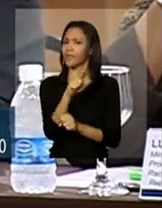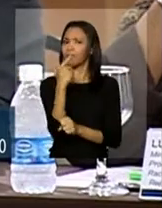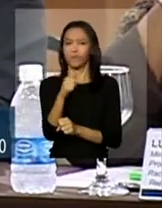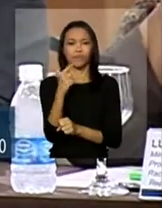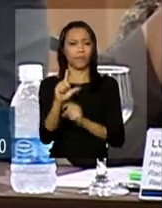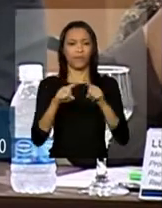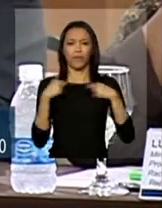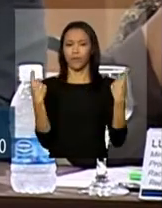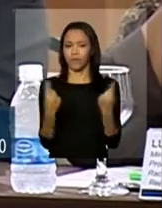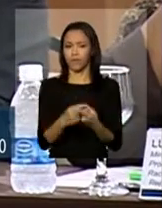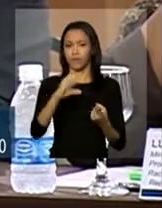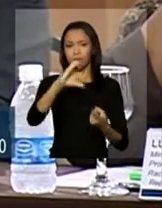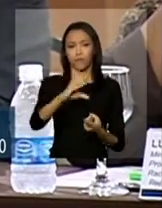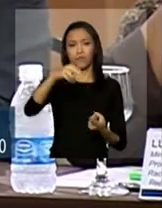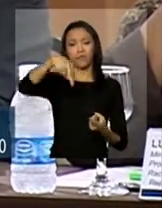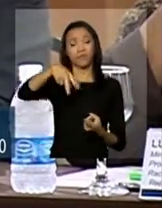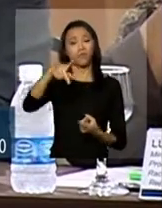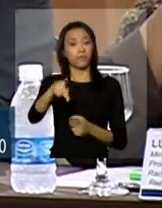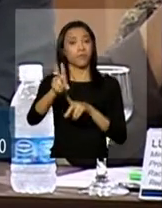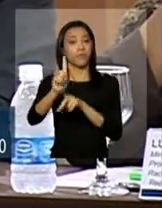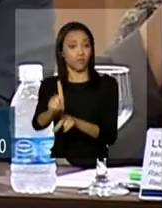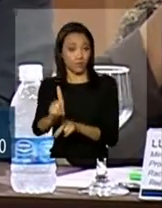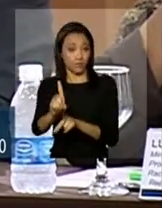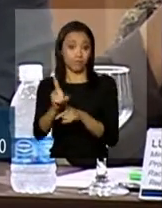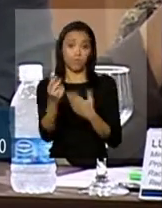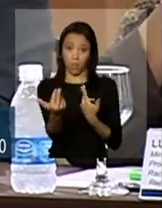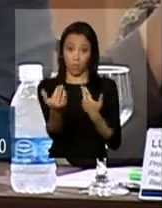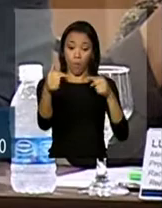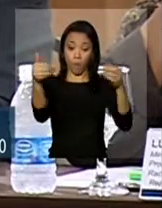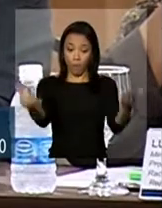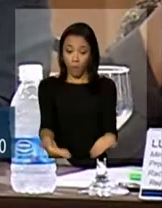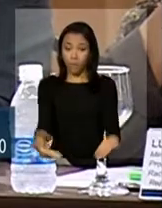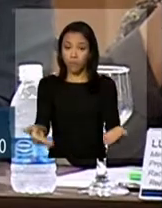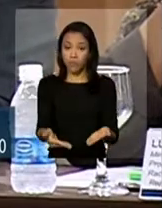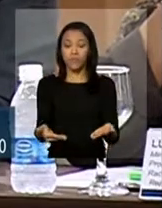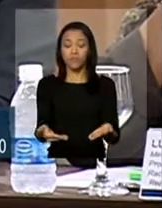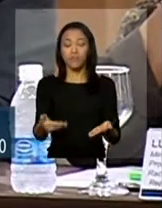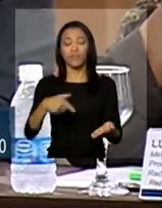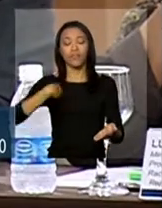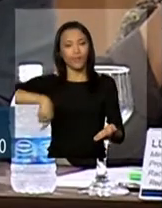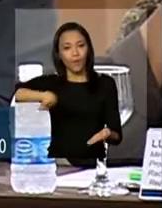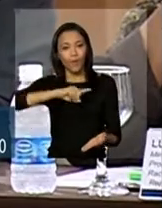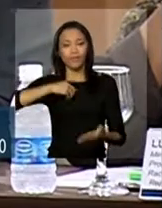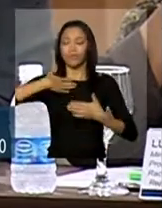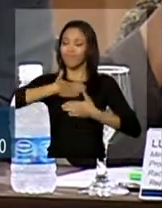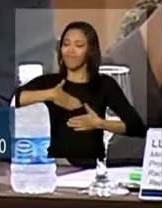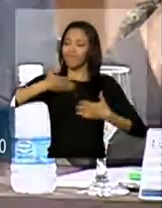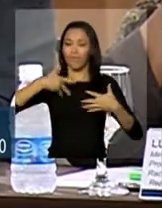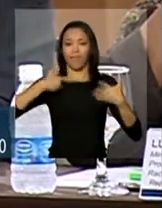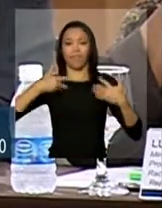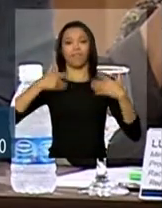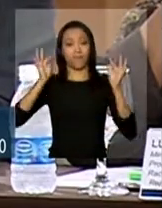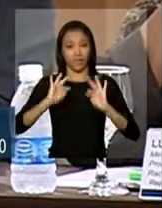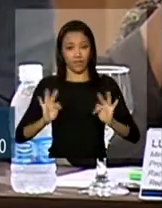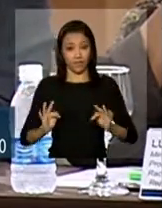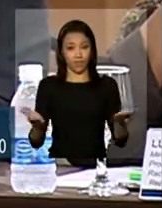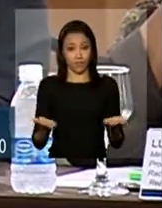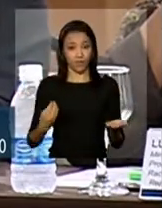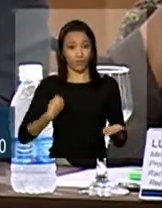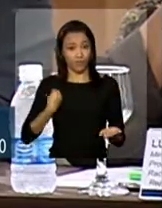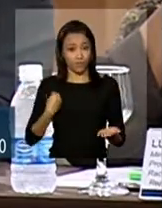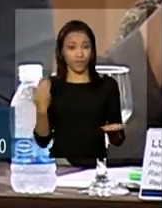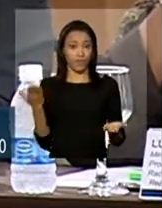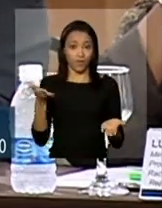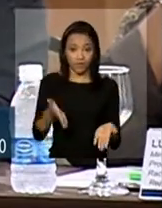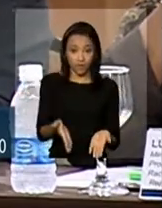CNPD desta natureza. Então, a gente está muito, muito satisfeito, muito feliz de estar aqui. Não